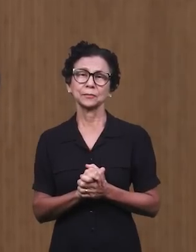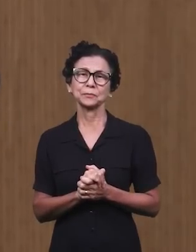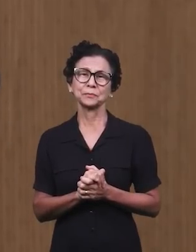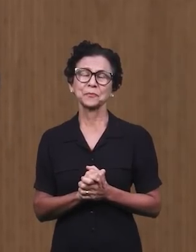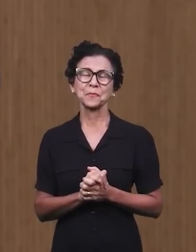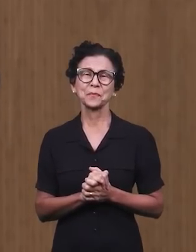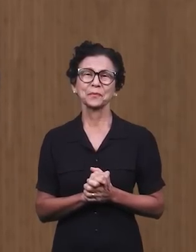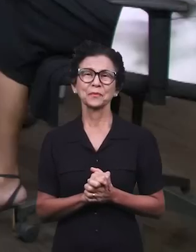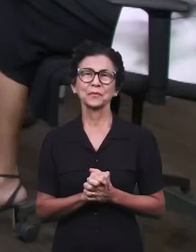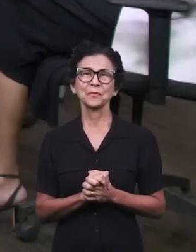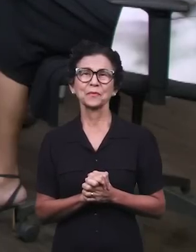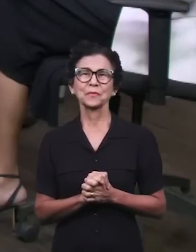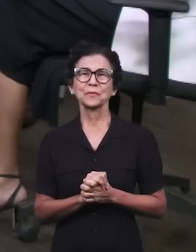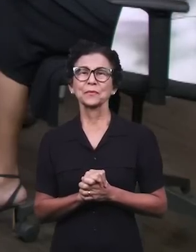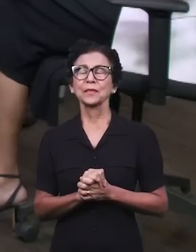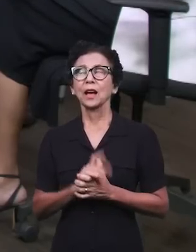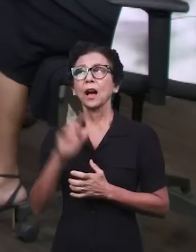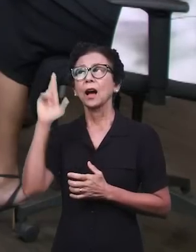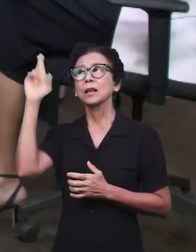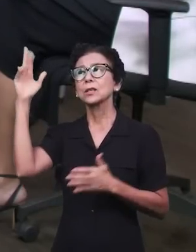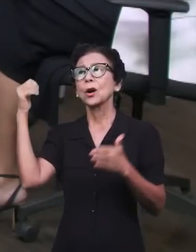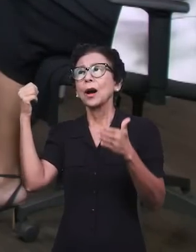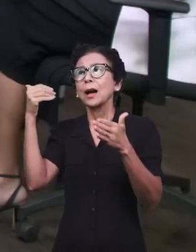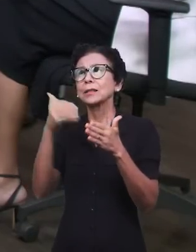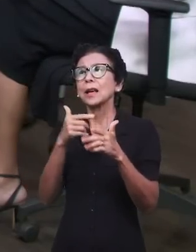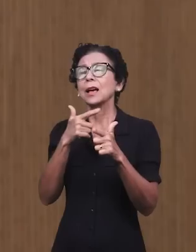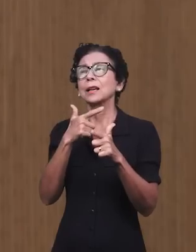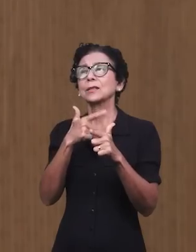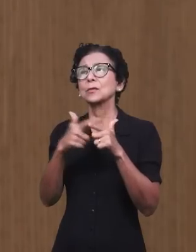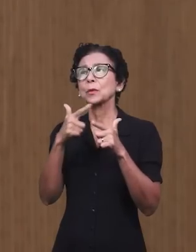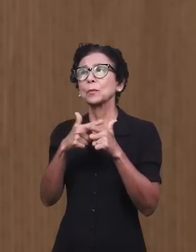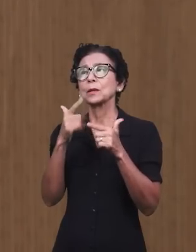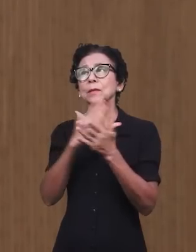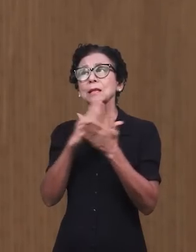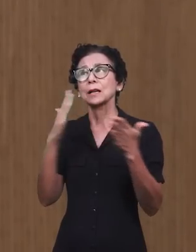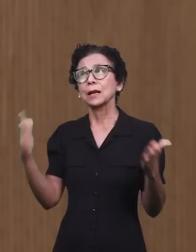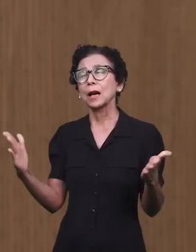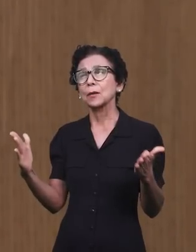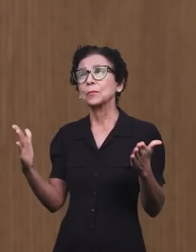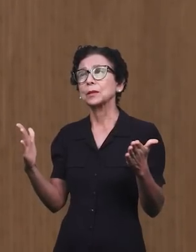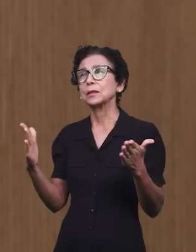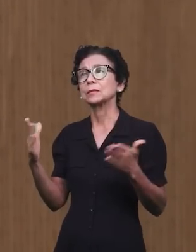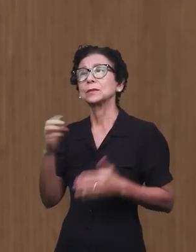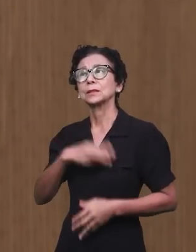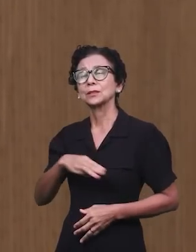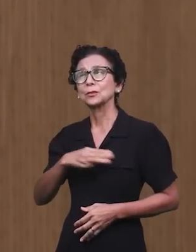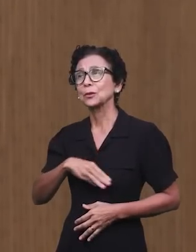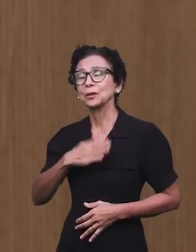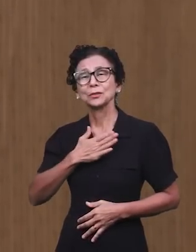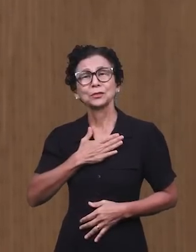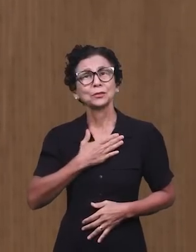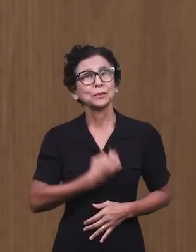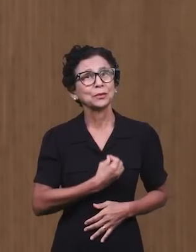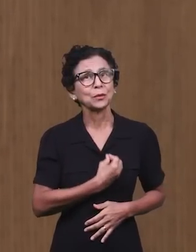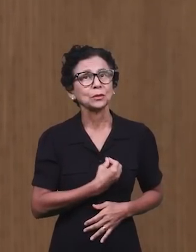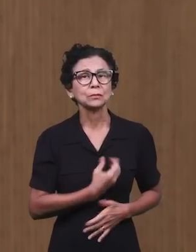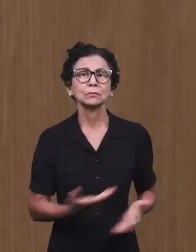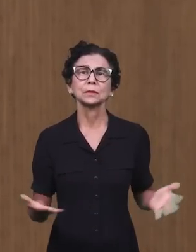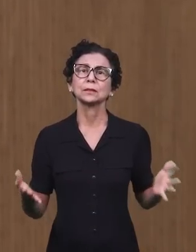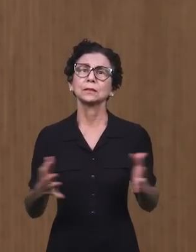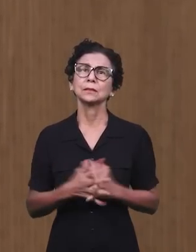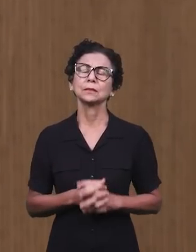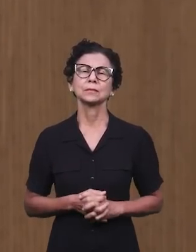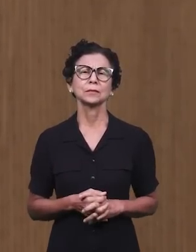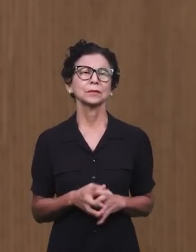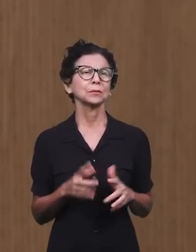uma pergunta para o pastor Alexandre? Claro, vai lá, Andréia. Pastor, o salmista falou 2 vezes aqui, tem misericórdia de mim, ó Deus, tem misericórdia de